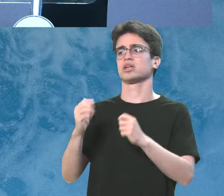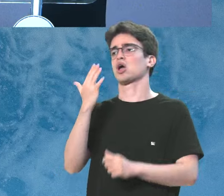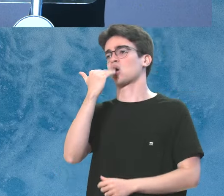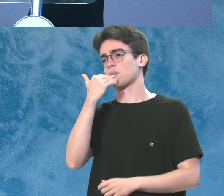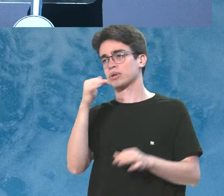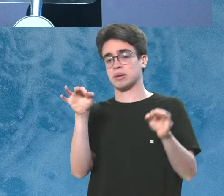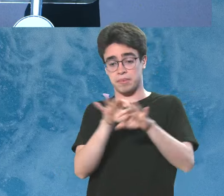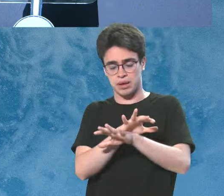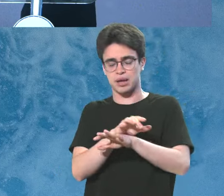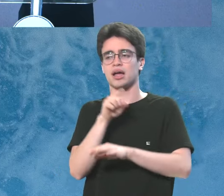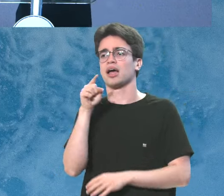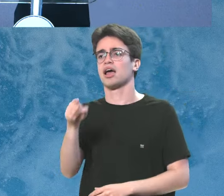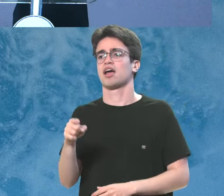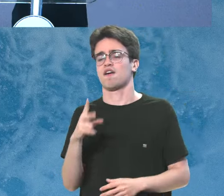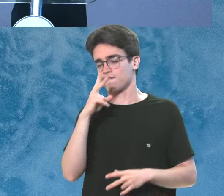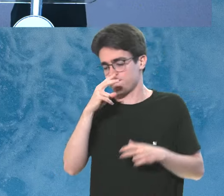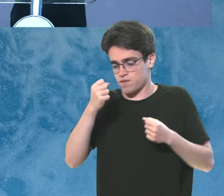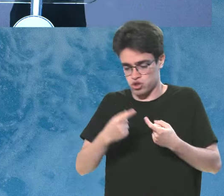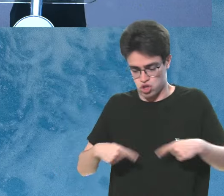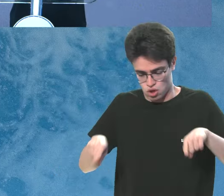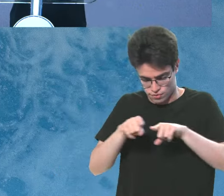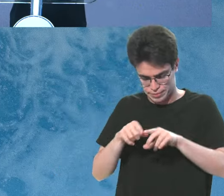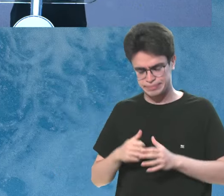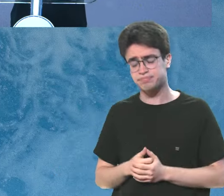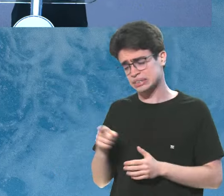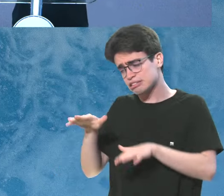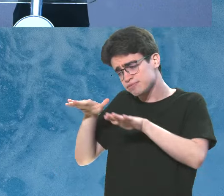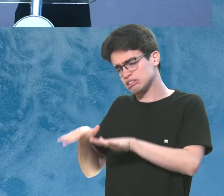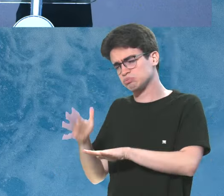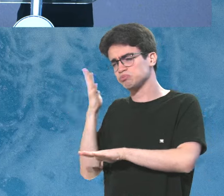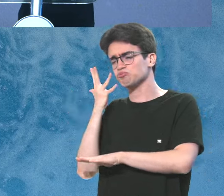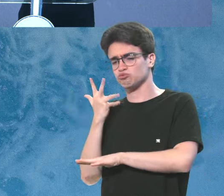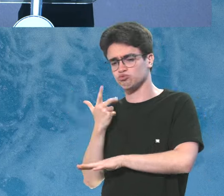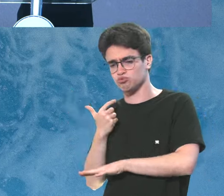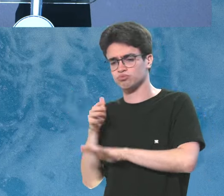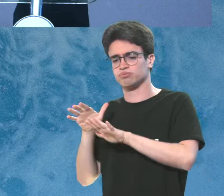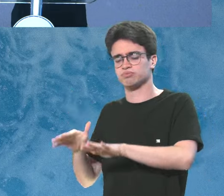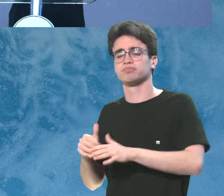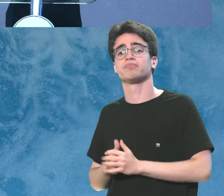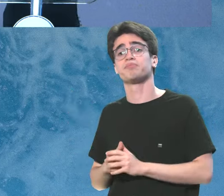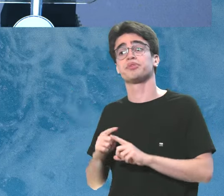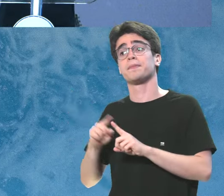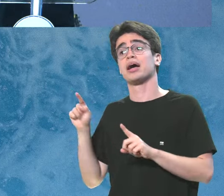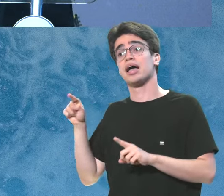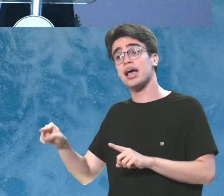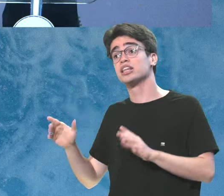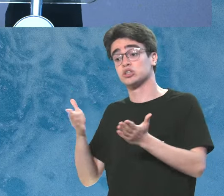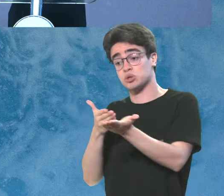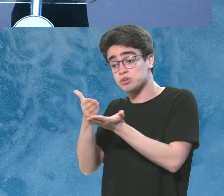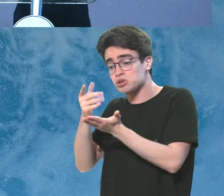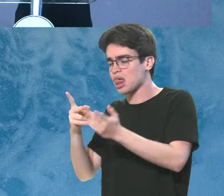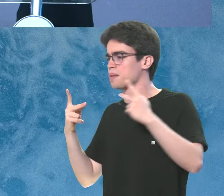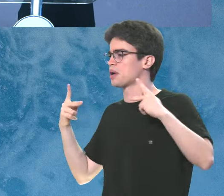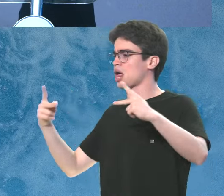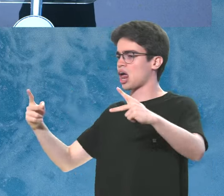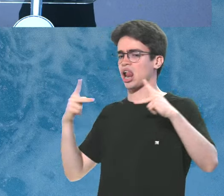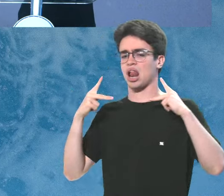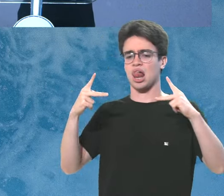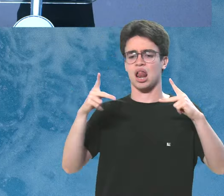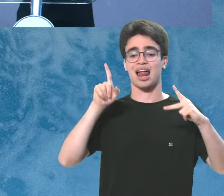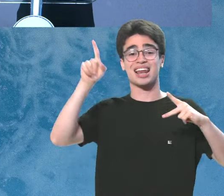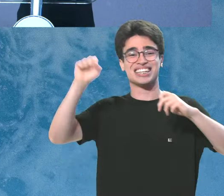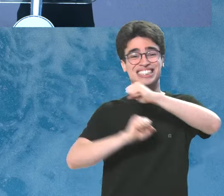as forças Saulo permaneceu alguns dias em Damasco com os discípulos logo Começou a falar de Jesus nas sinagogas dizendo